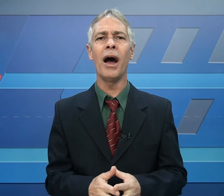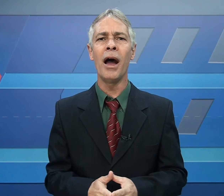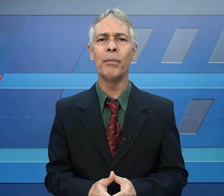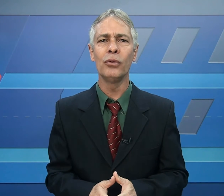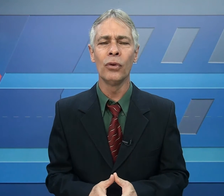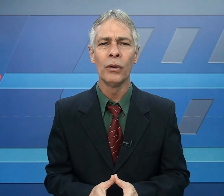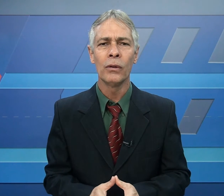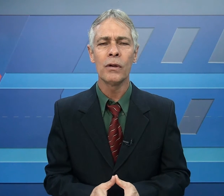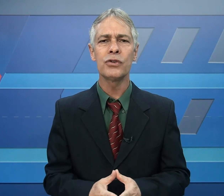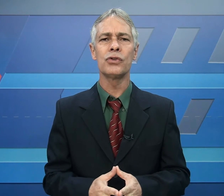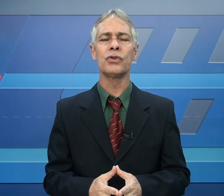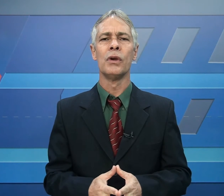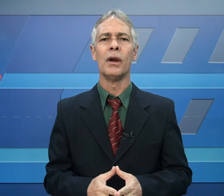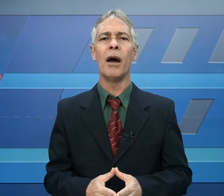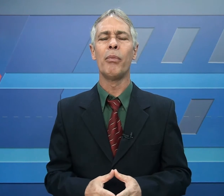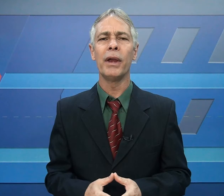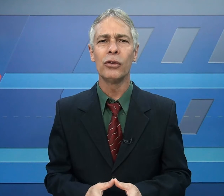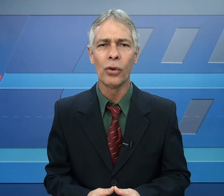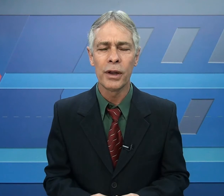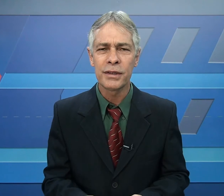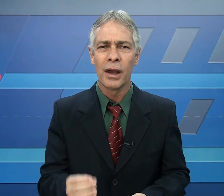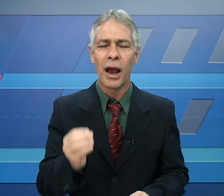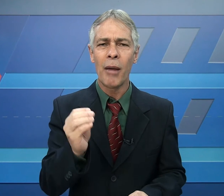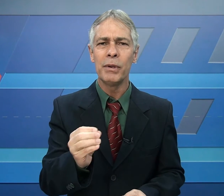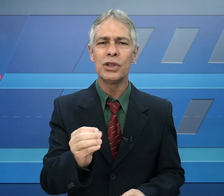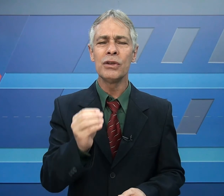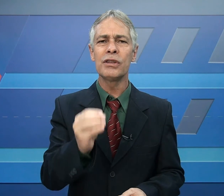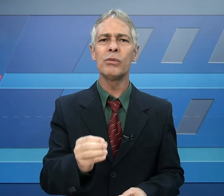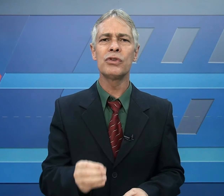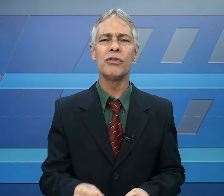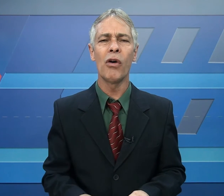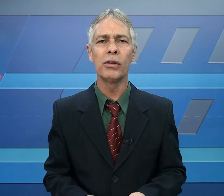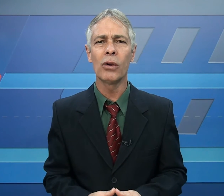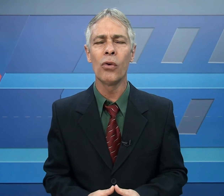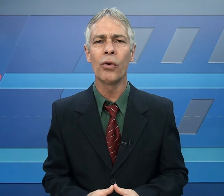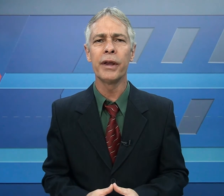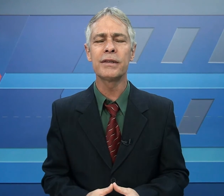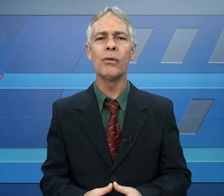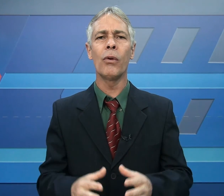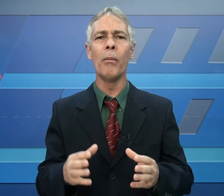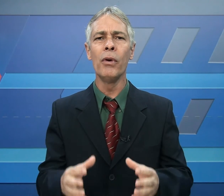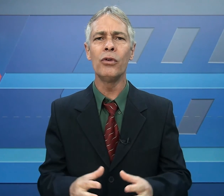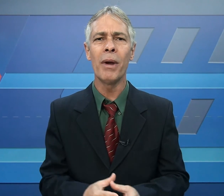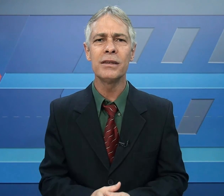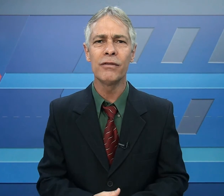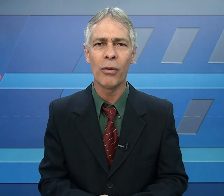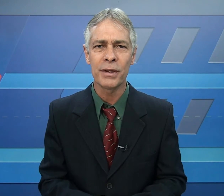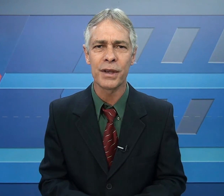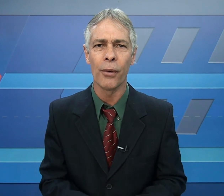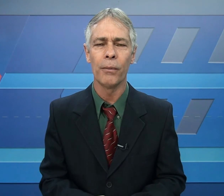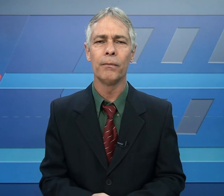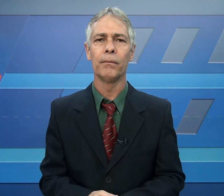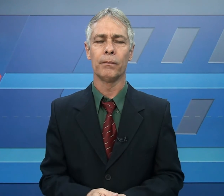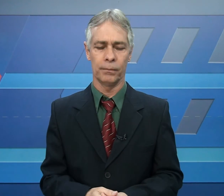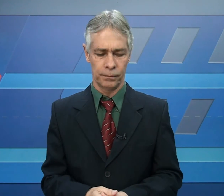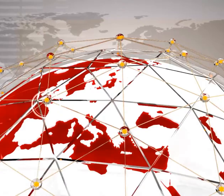intervalo rápido, nossos apoiadores. Rapidinho, estamos de volta com Conexão com muito mais